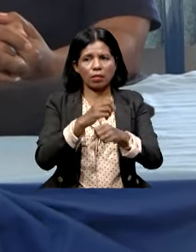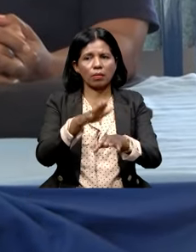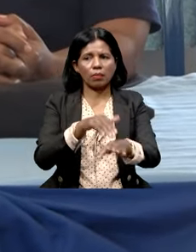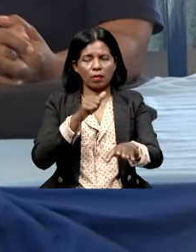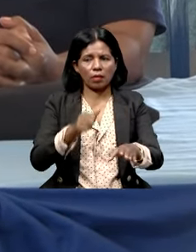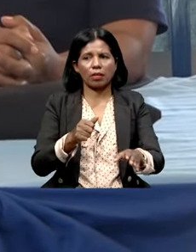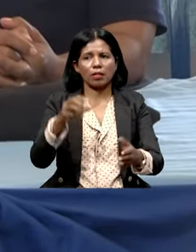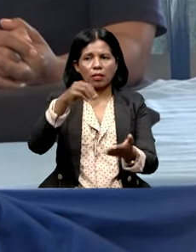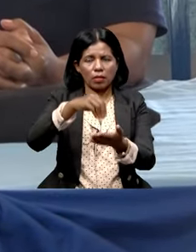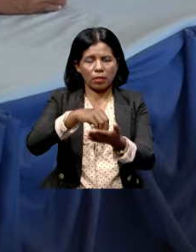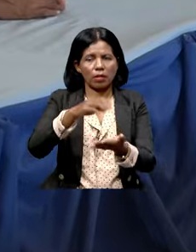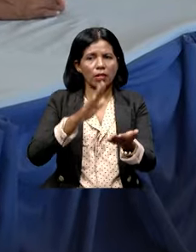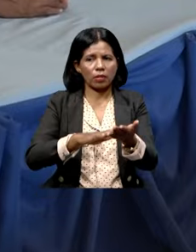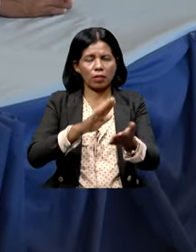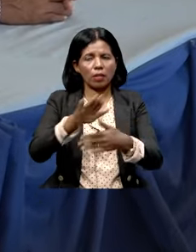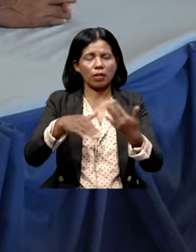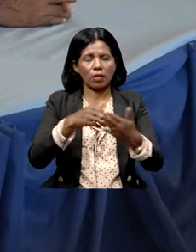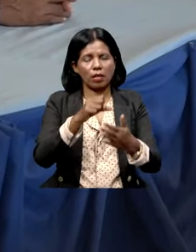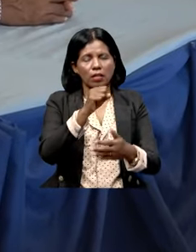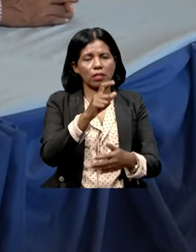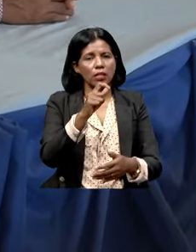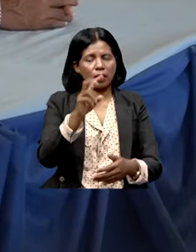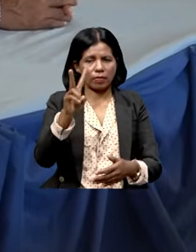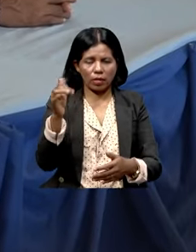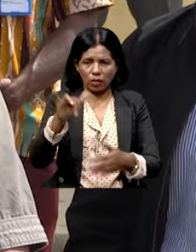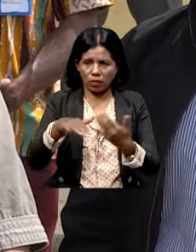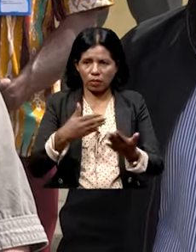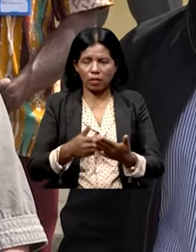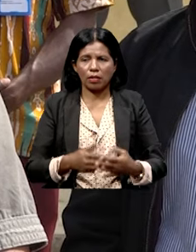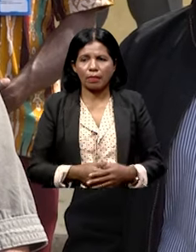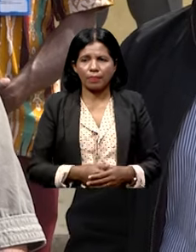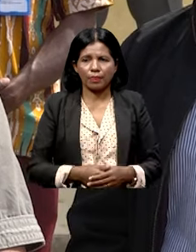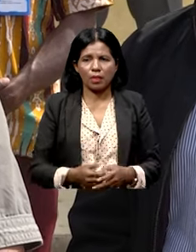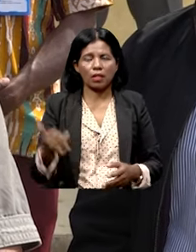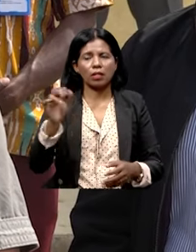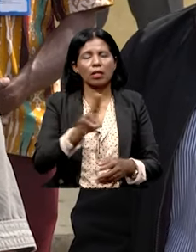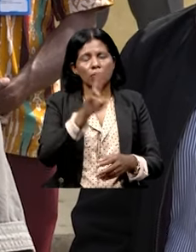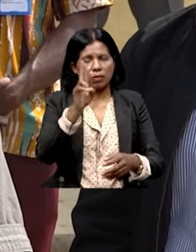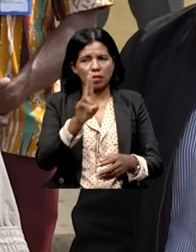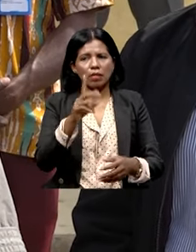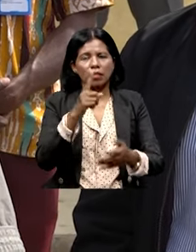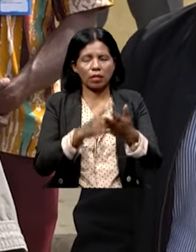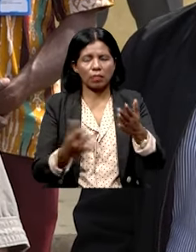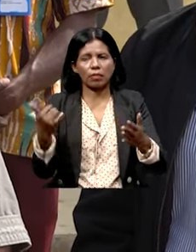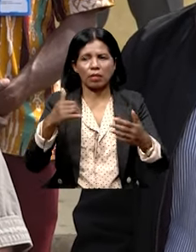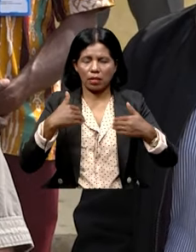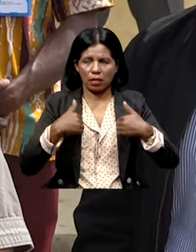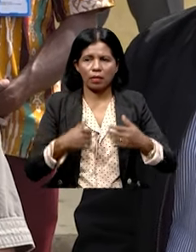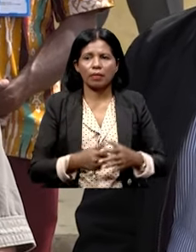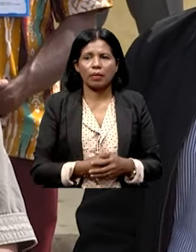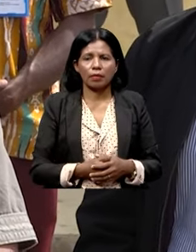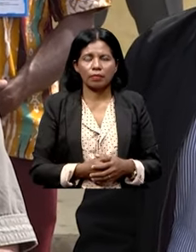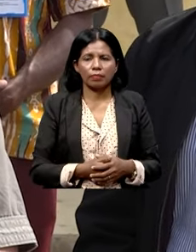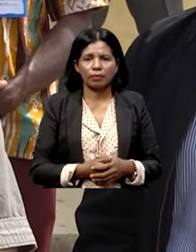recrutamento, a tu coloca para a escola este vezira. Sim, durante este ano, os meus, seria que seria, né?